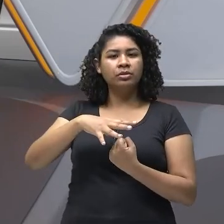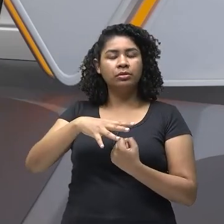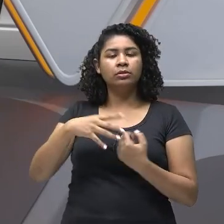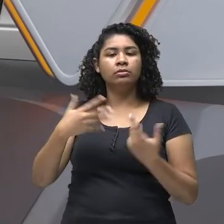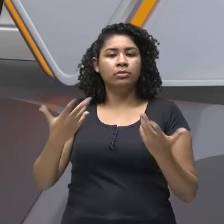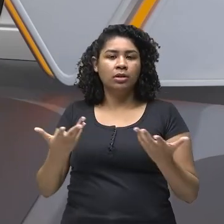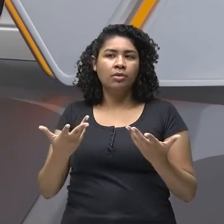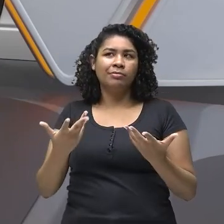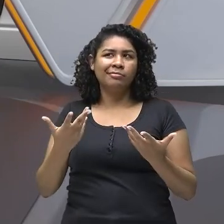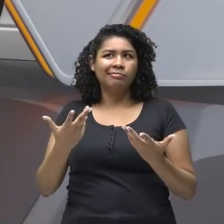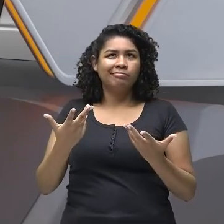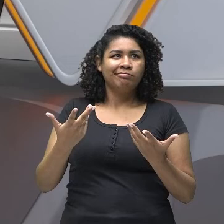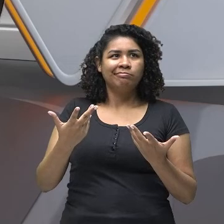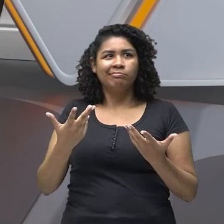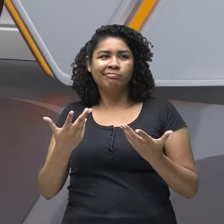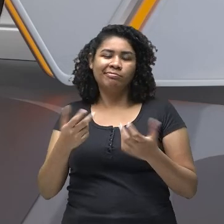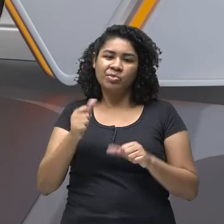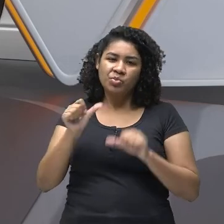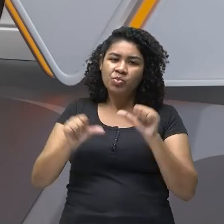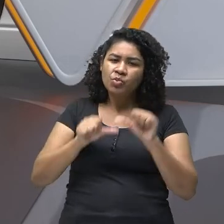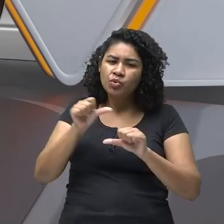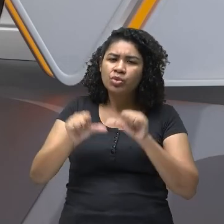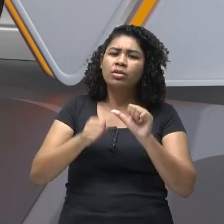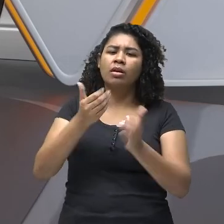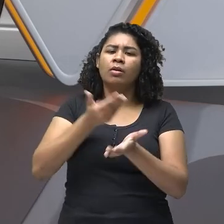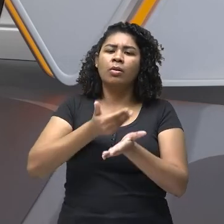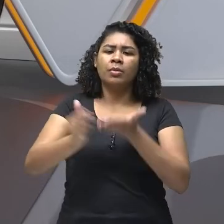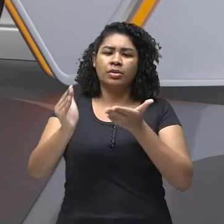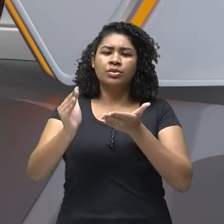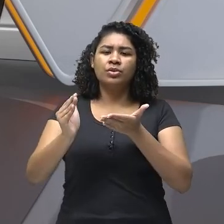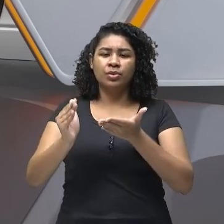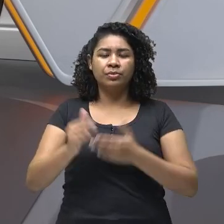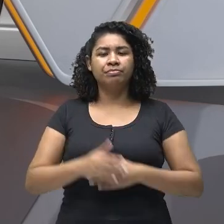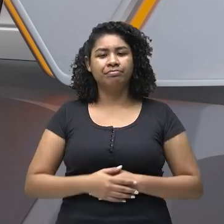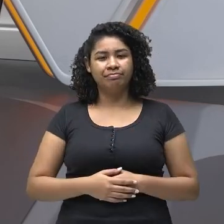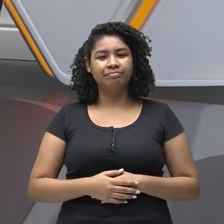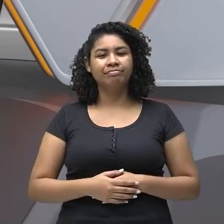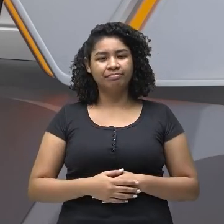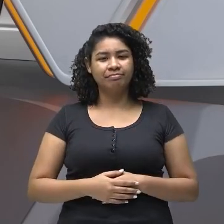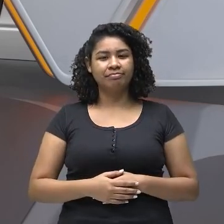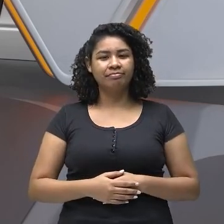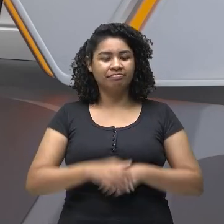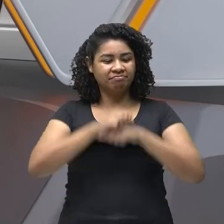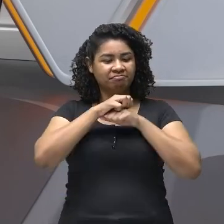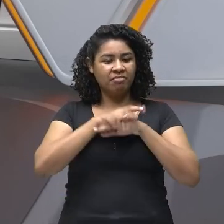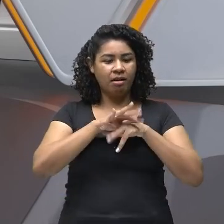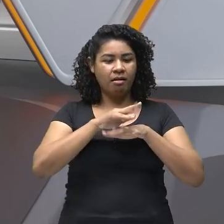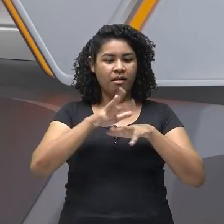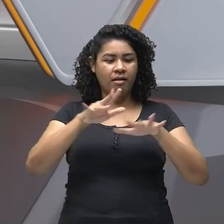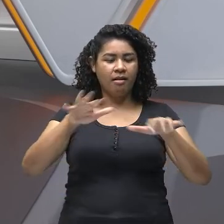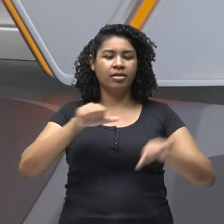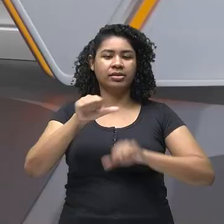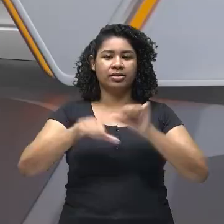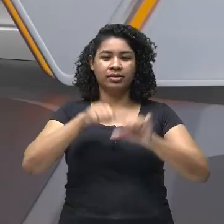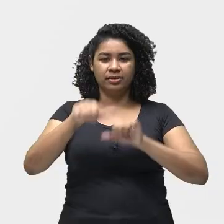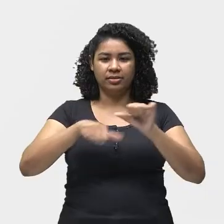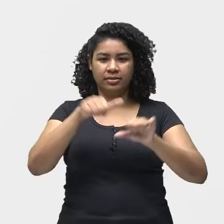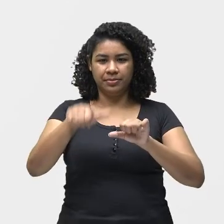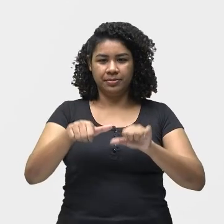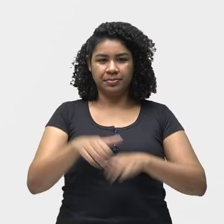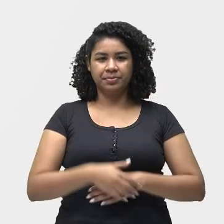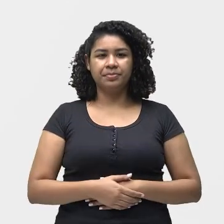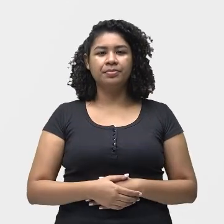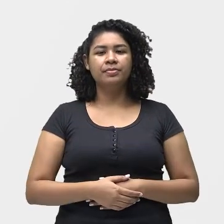ser repensadas, né? E muitas outras formas de pensar a política nacional vão começar a ser espalhadas dentro da Europa. Continuando.